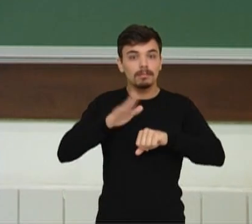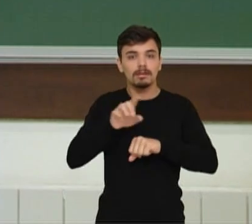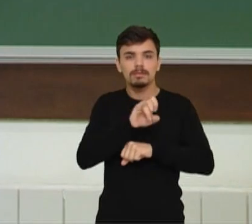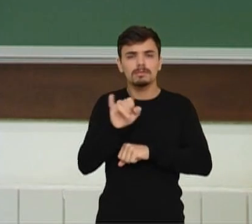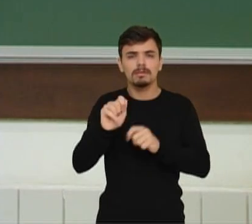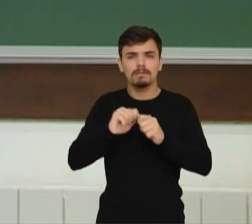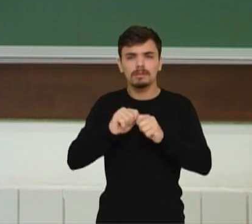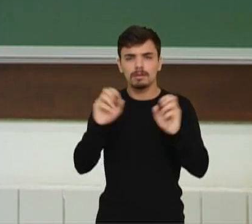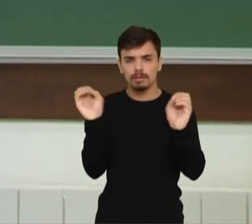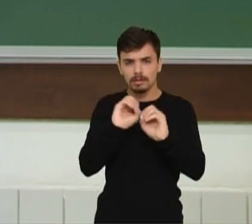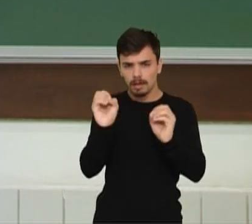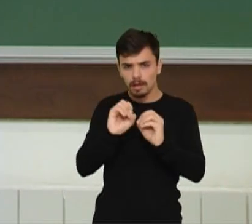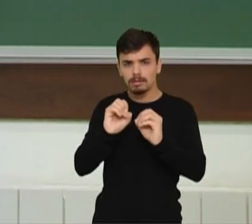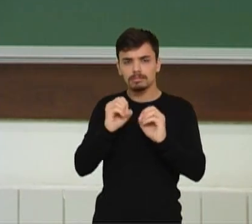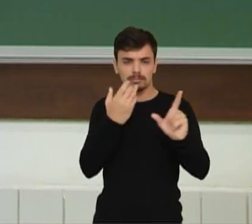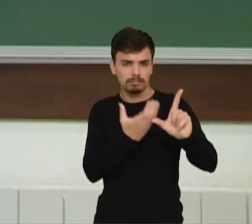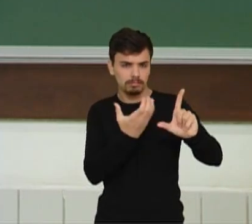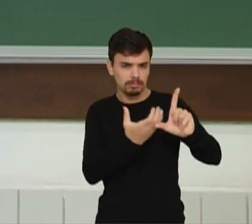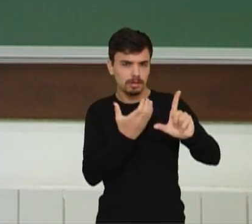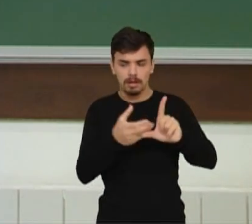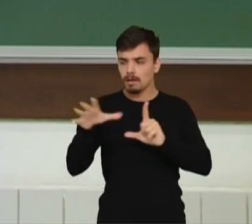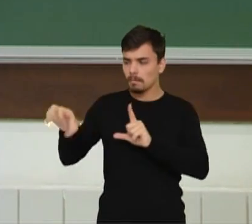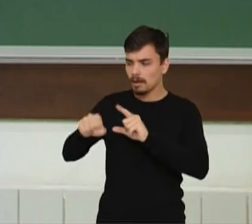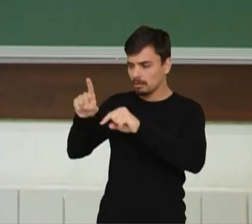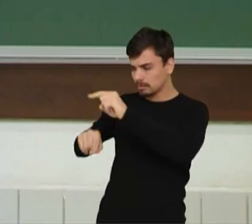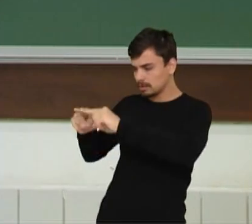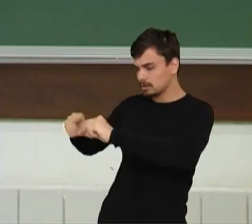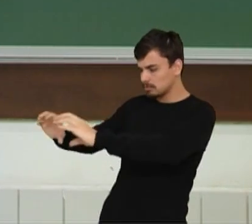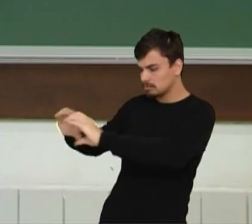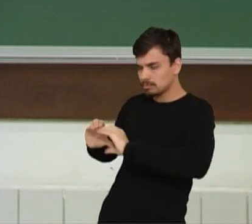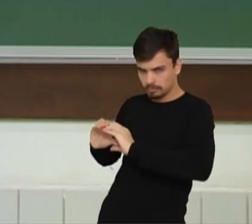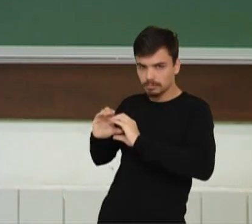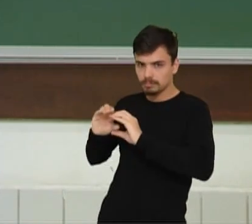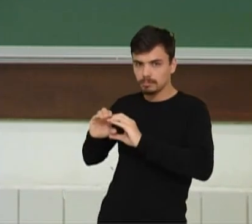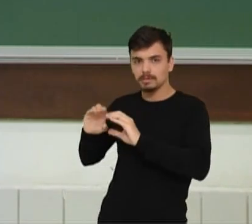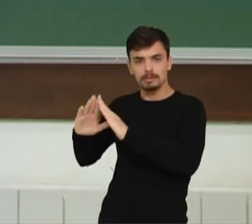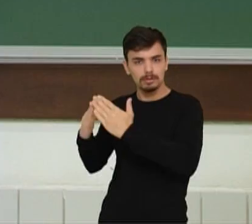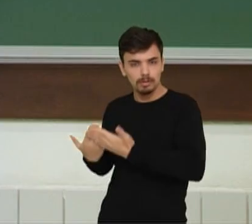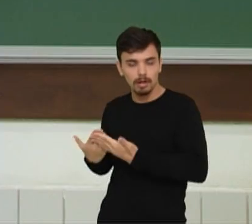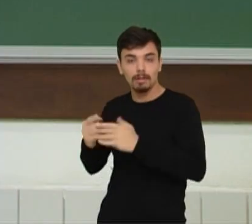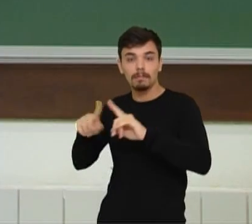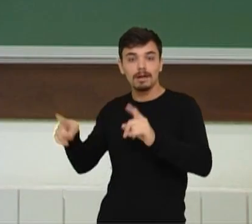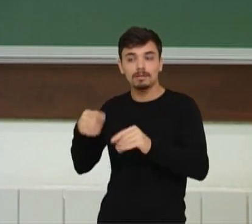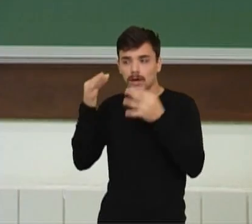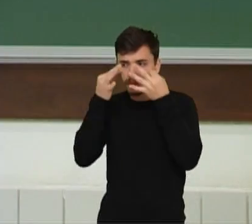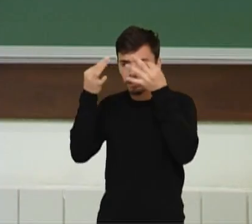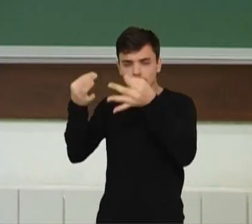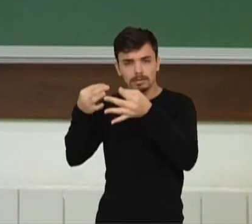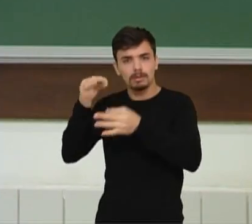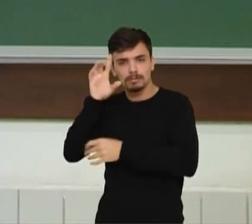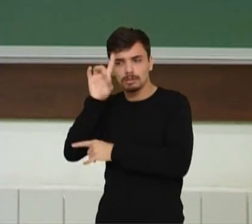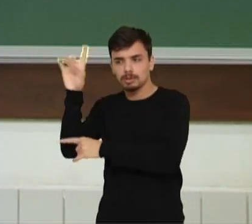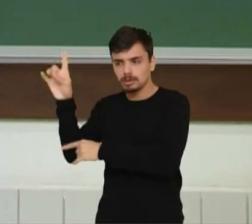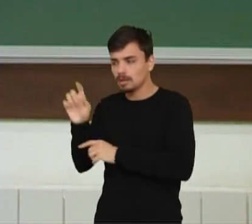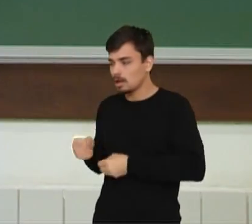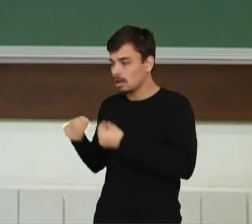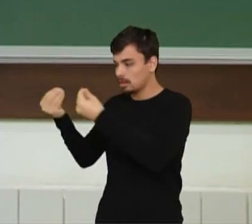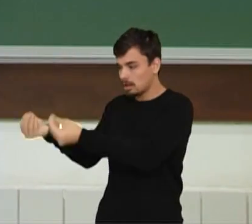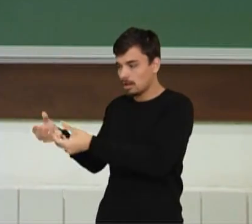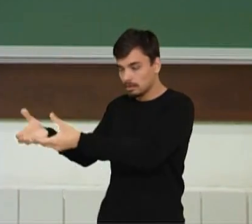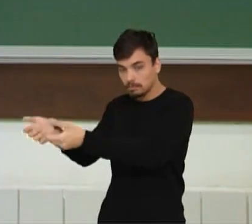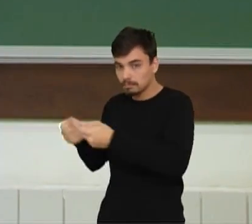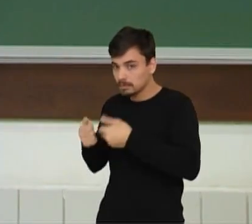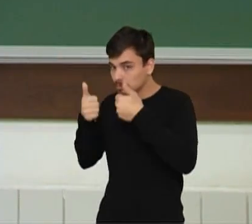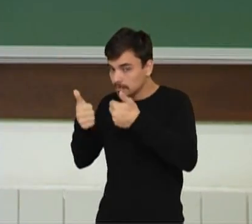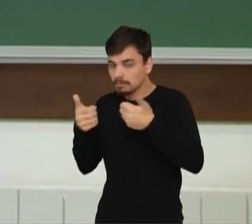está fazendo o Classroom, está pegando material impresso na escola, não tem problema, né? Fique sempre atento com as datas de pegar material e de devolver material.